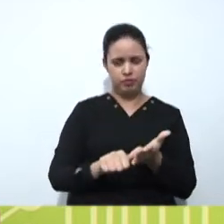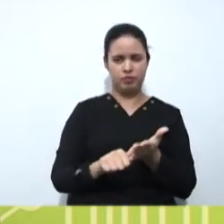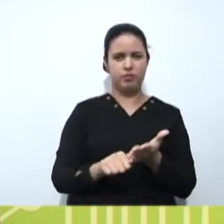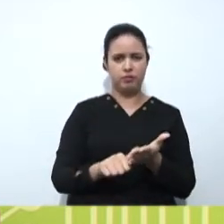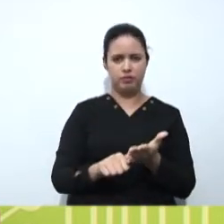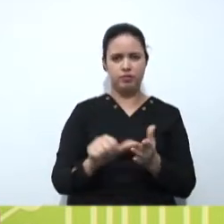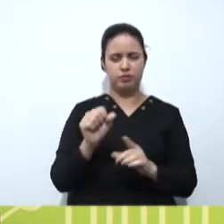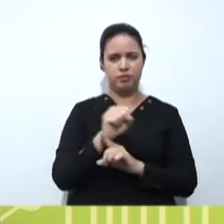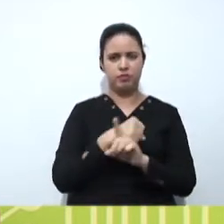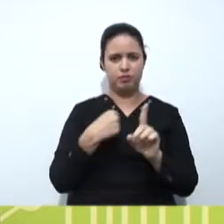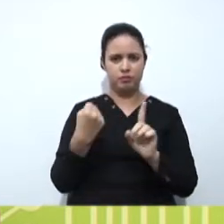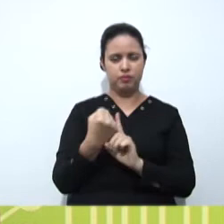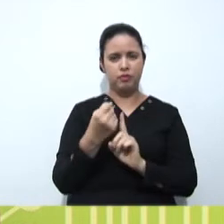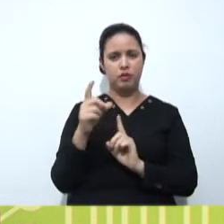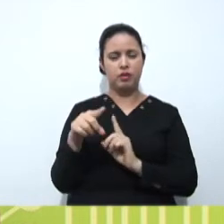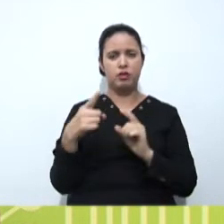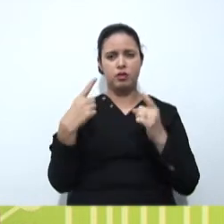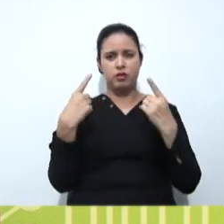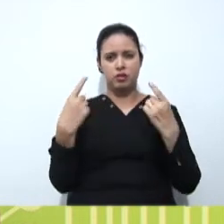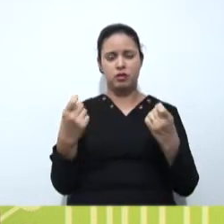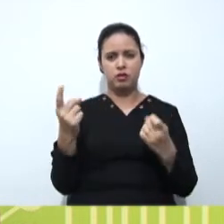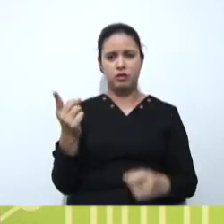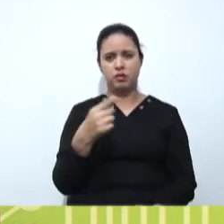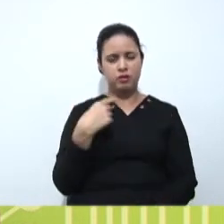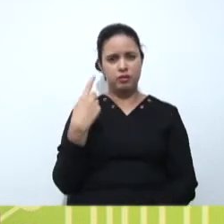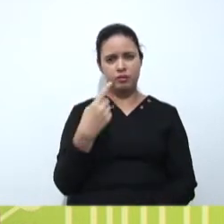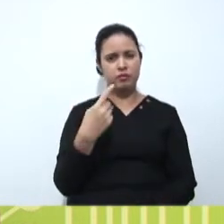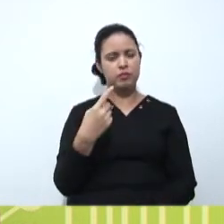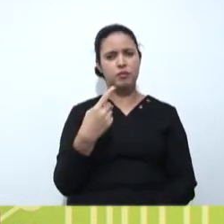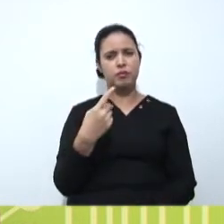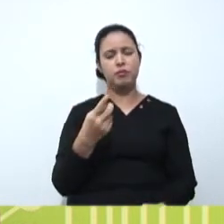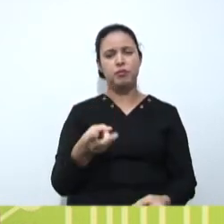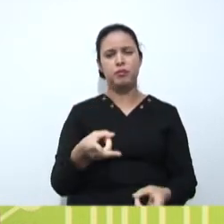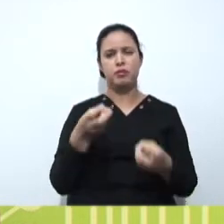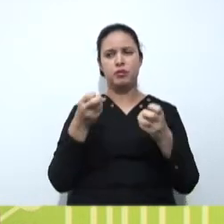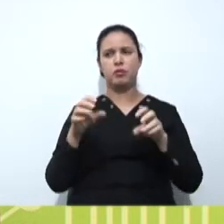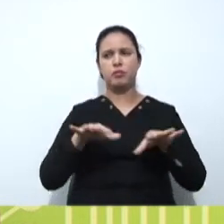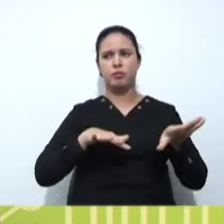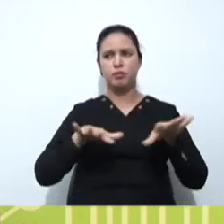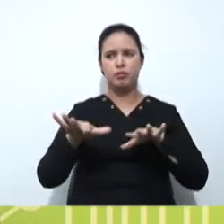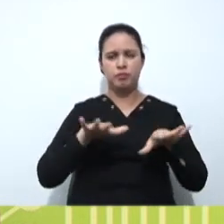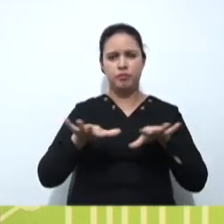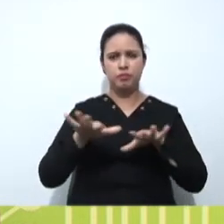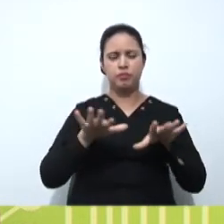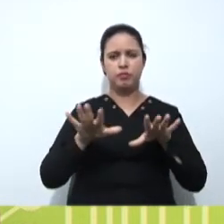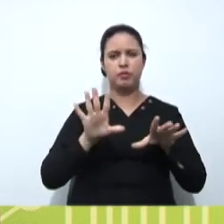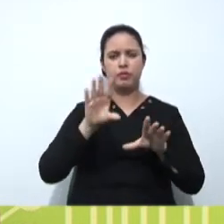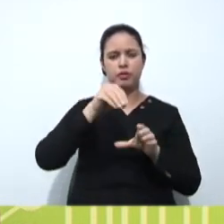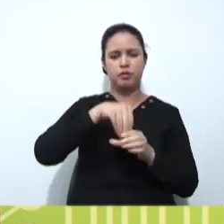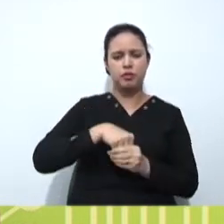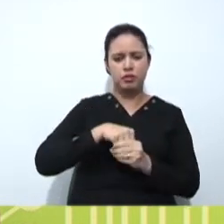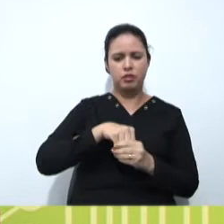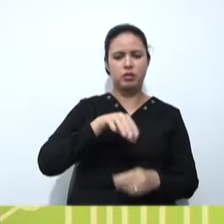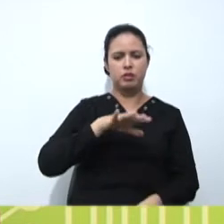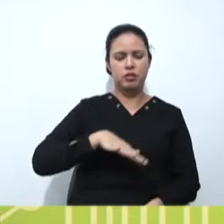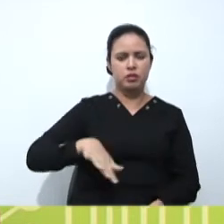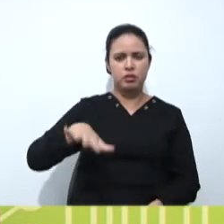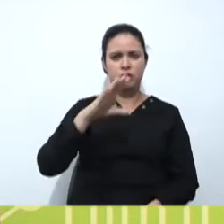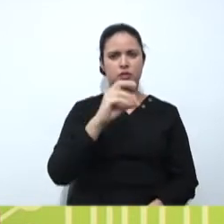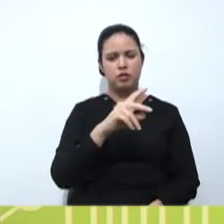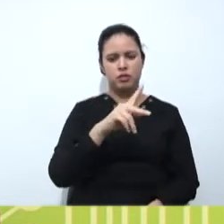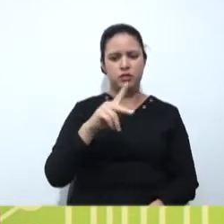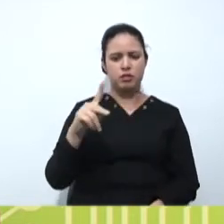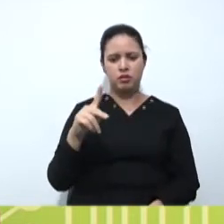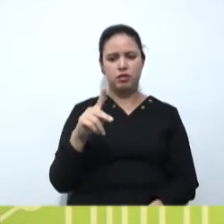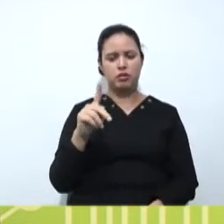sociedade. Interessante que a gente percebe que é um movimento, né, dentro do ambiente das